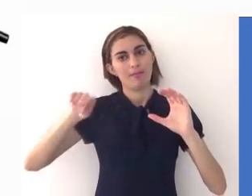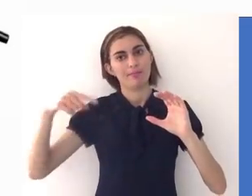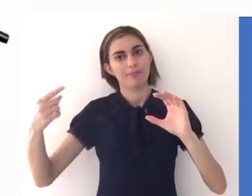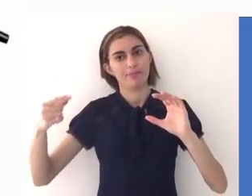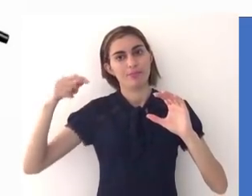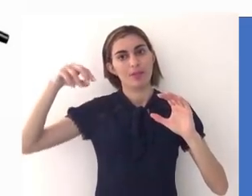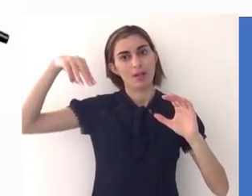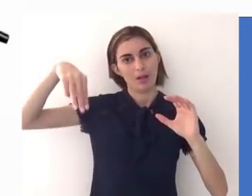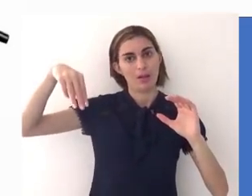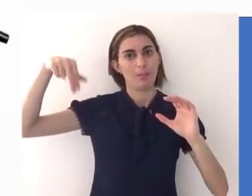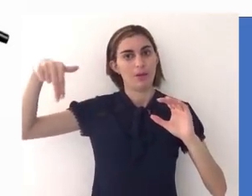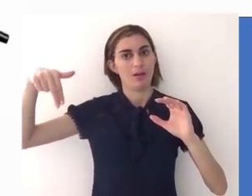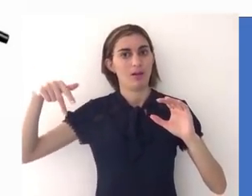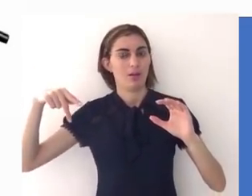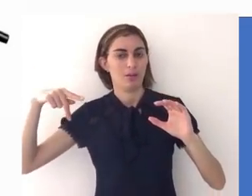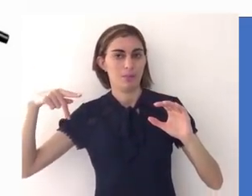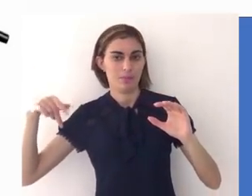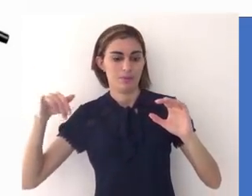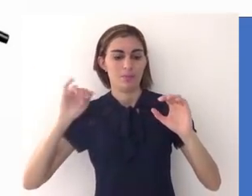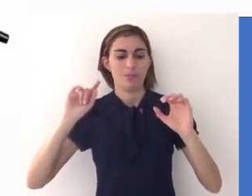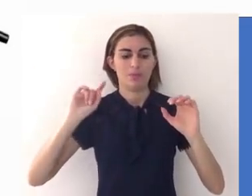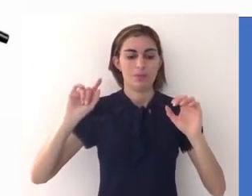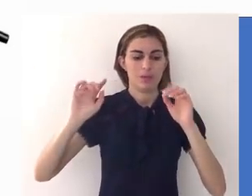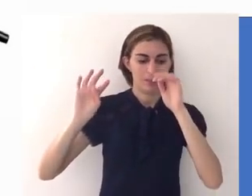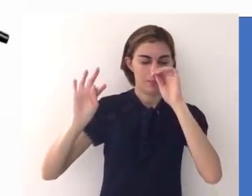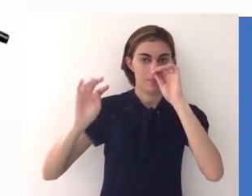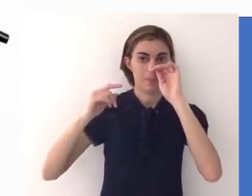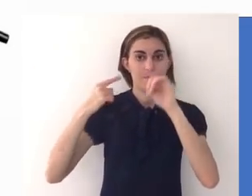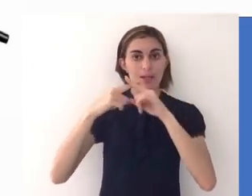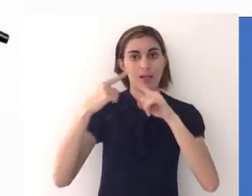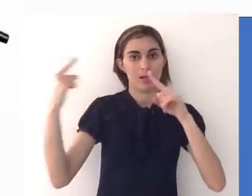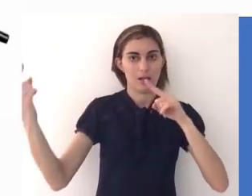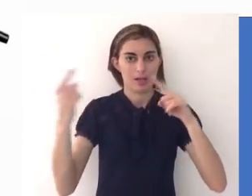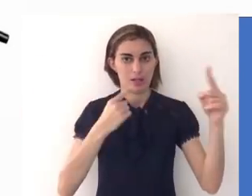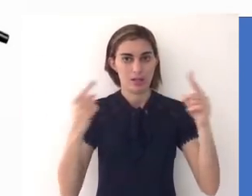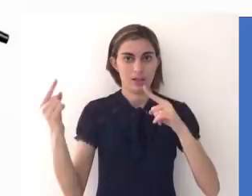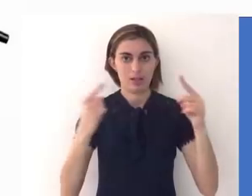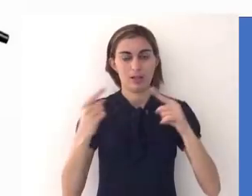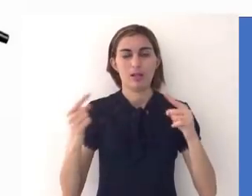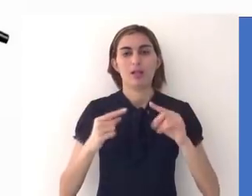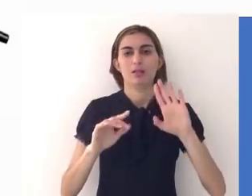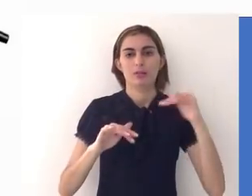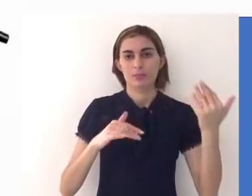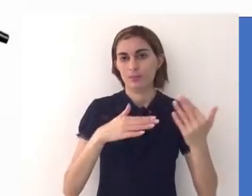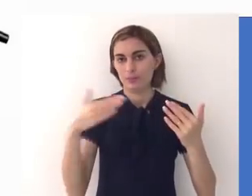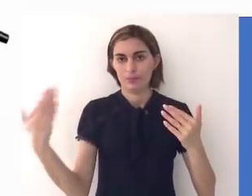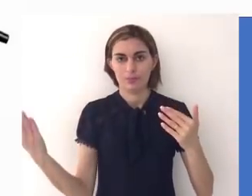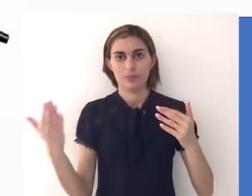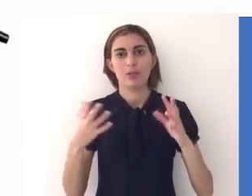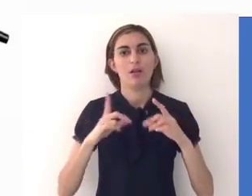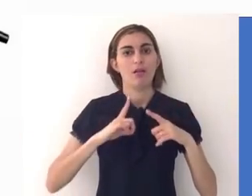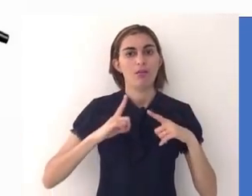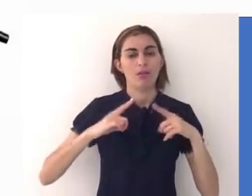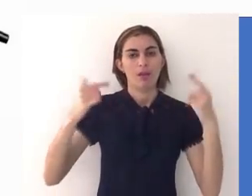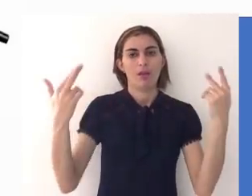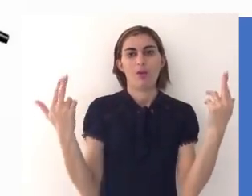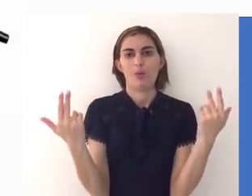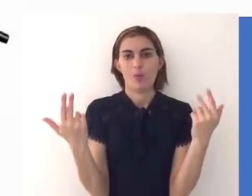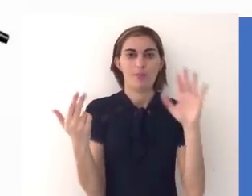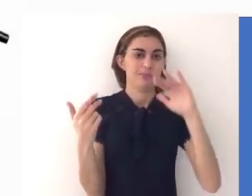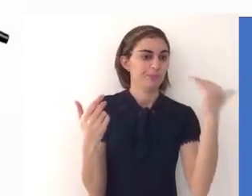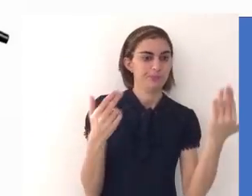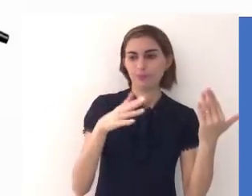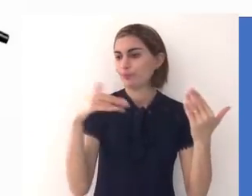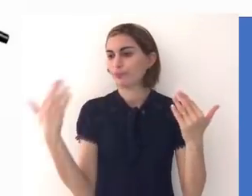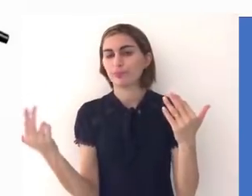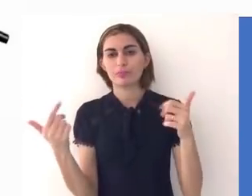ao triângulo MNP, porque cada lado desse triângulo tem a mesma medida